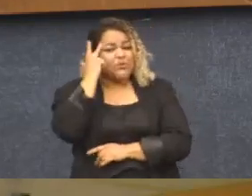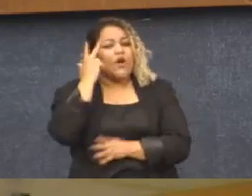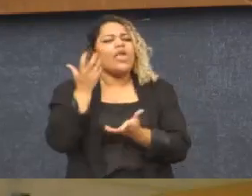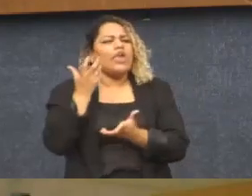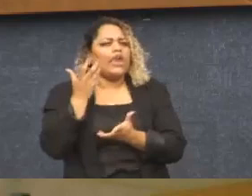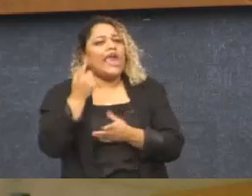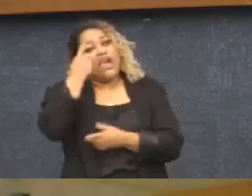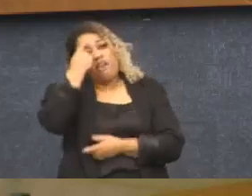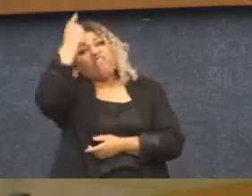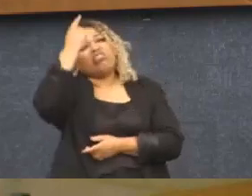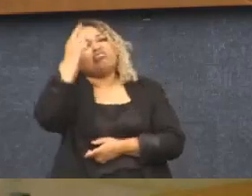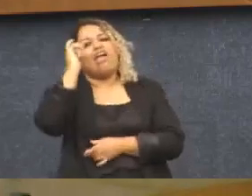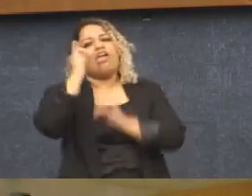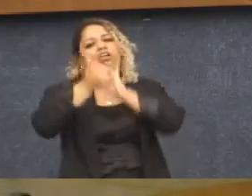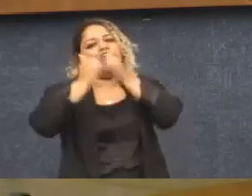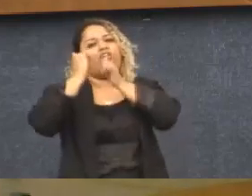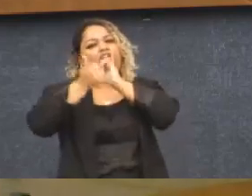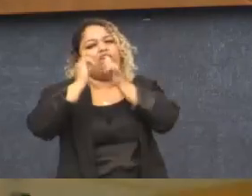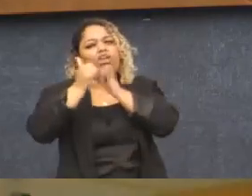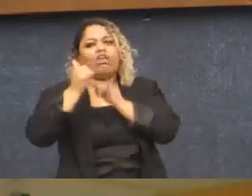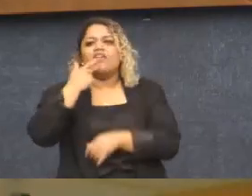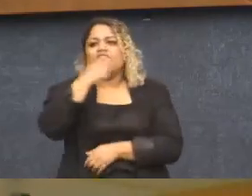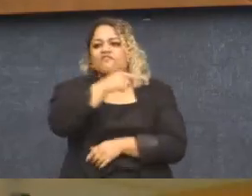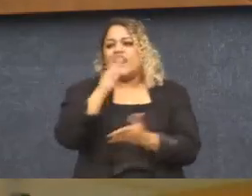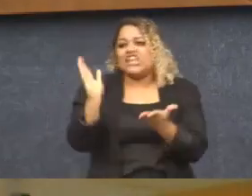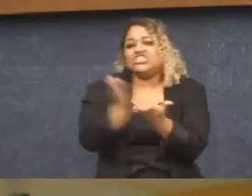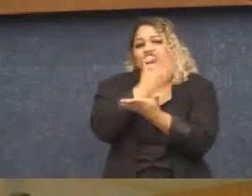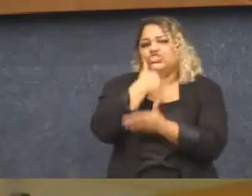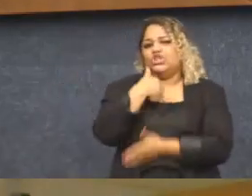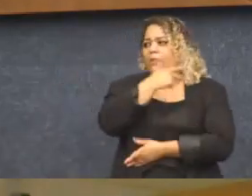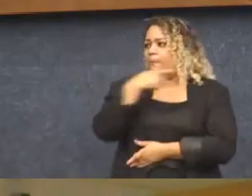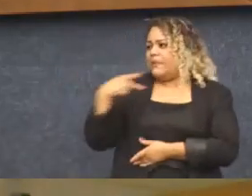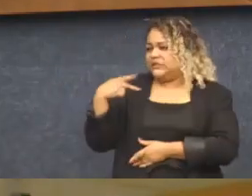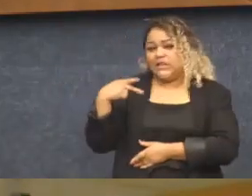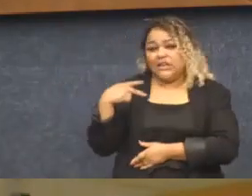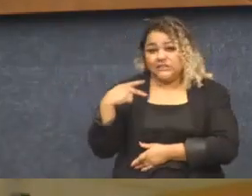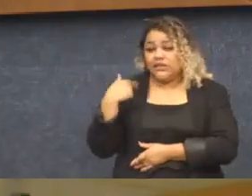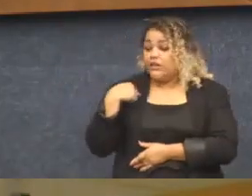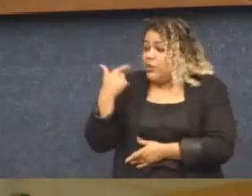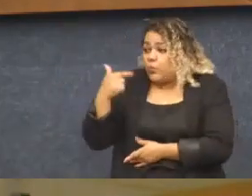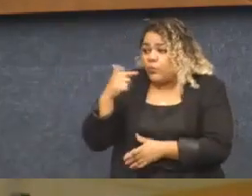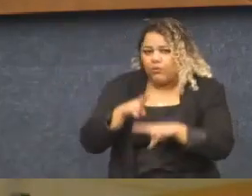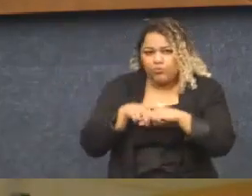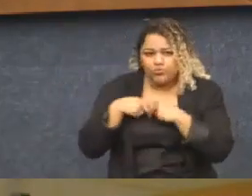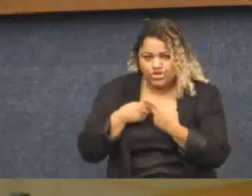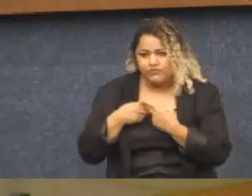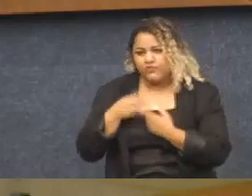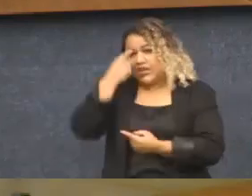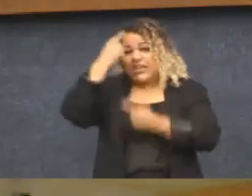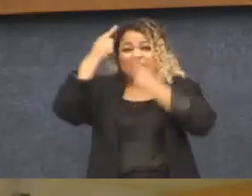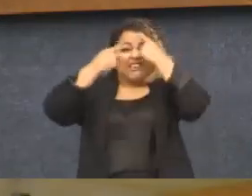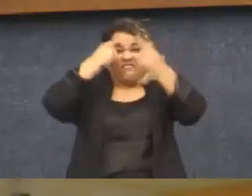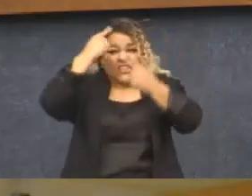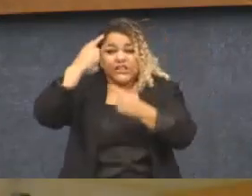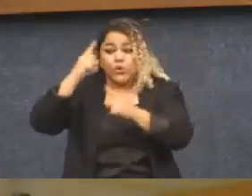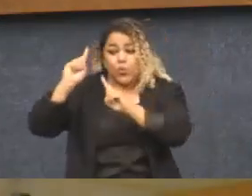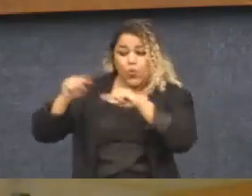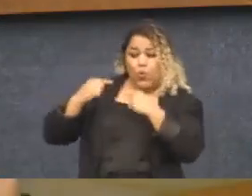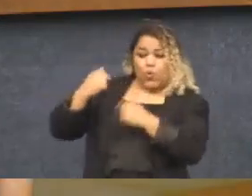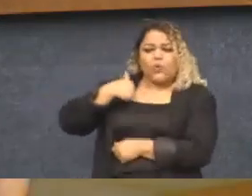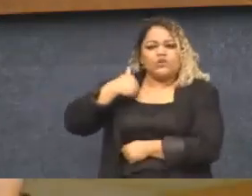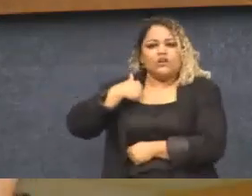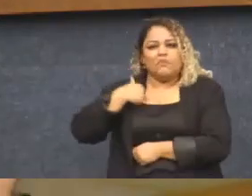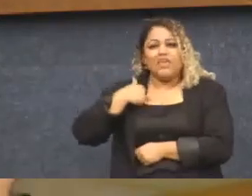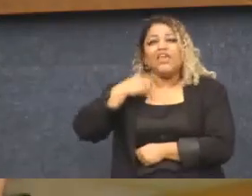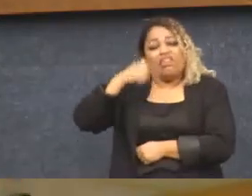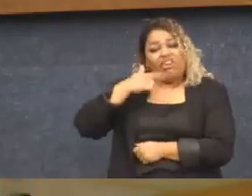carochinha, inventando contra mim uma cassação sem motivos, inventando contra mim uma farsa para